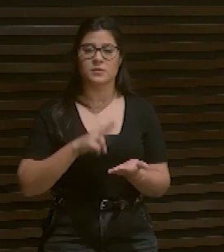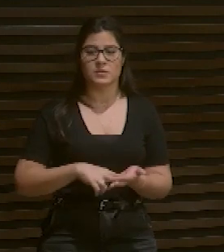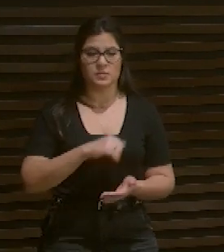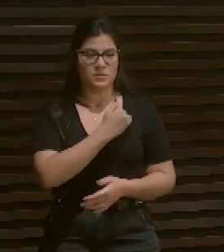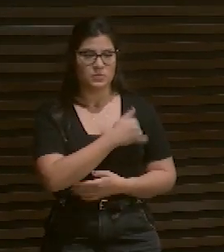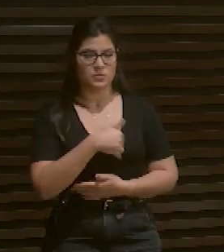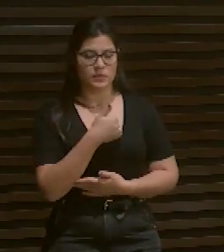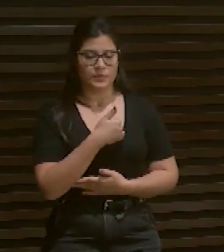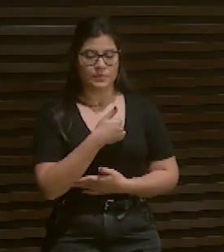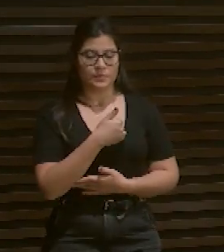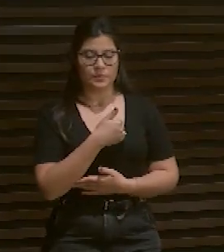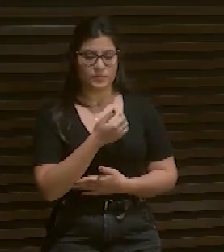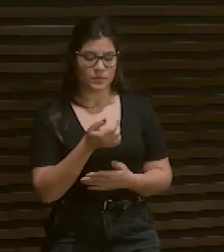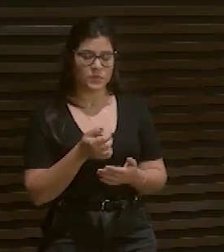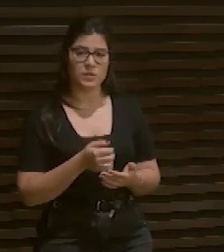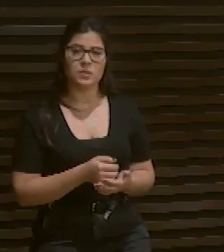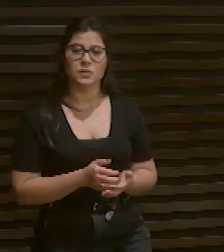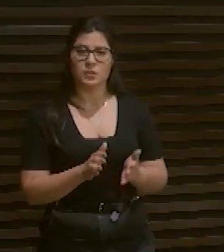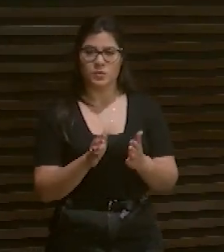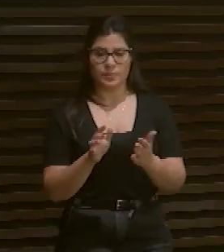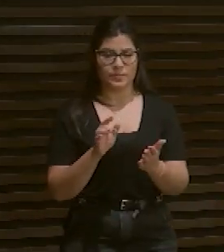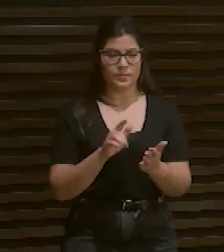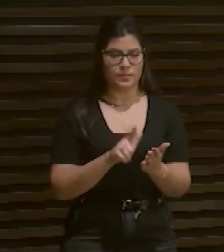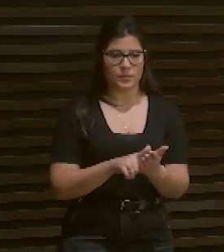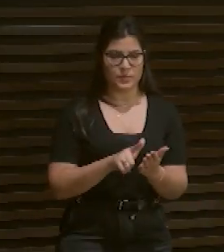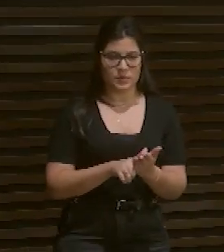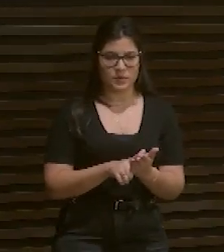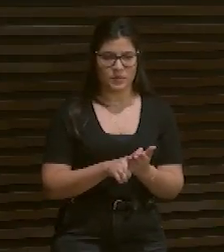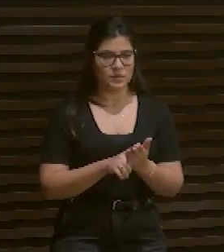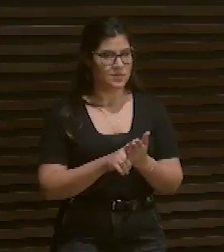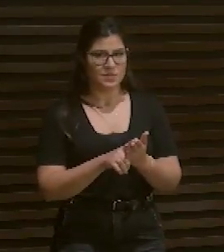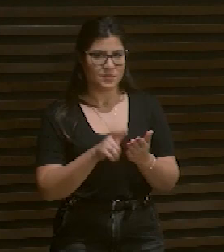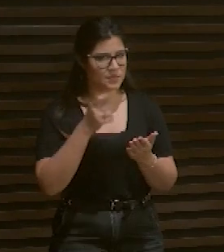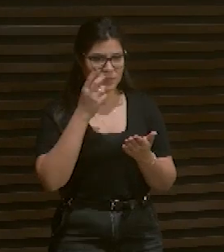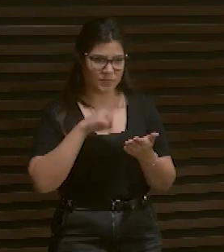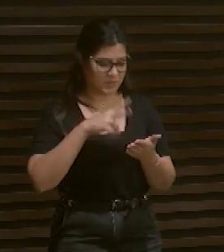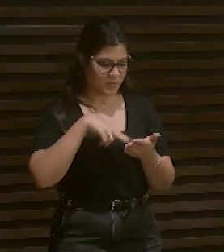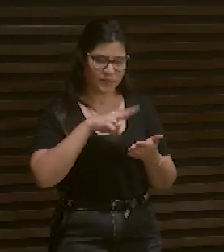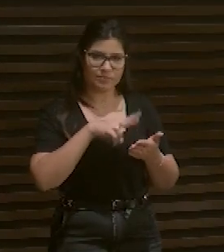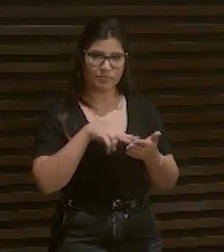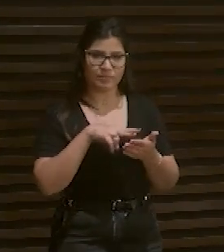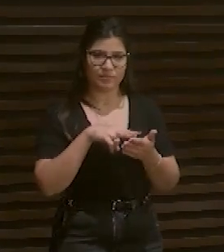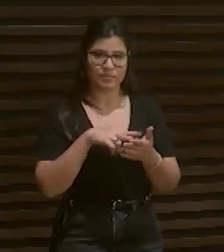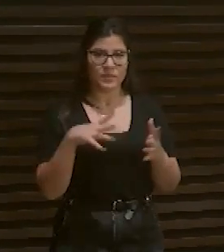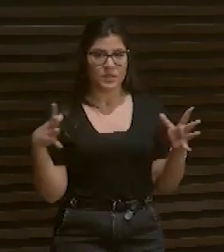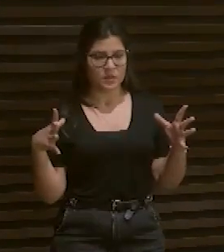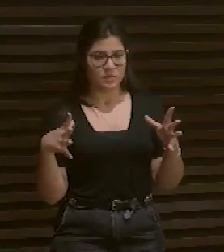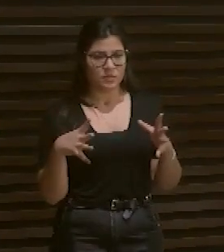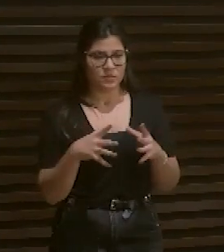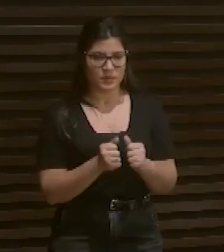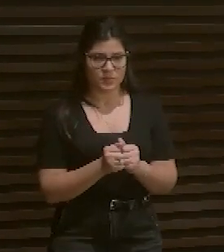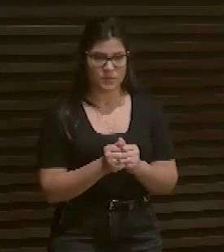do boletim. Tá? O boletim ele vai servir como um bom resumo aí para você fazer a leitura ao longo